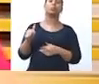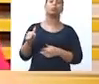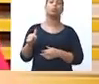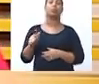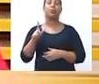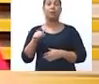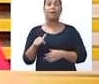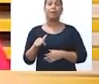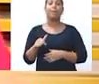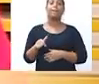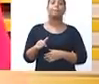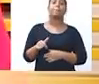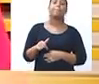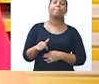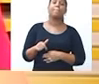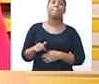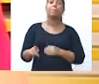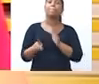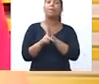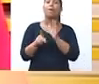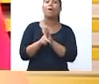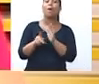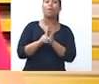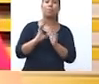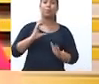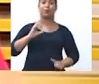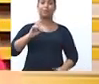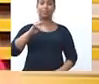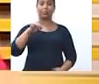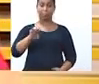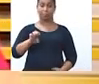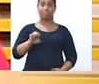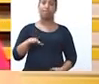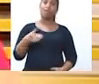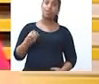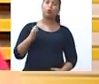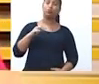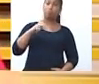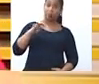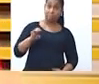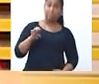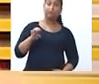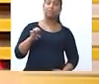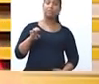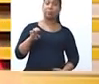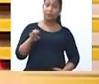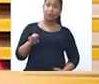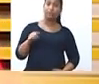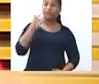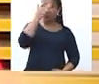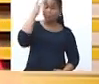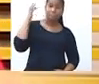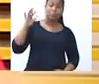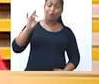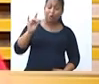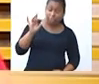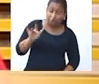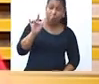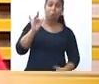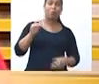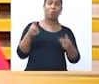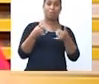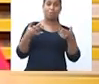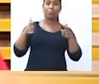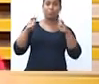que é cenas de crimes. Então, nessa cena de crime, o criminoso tocou em